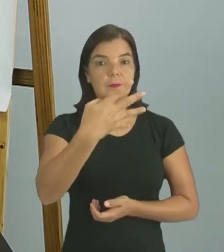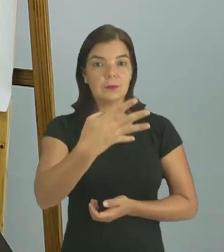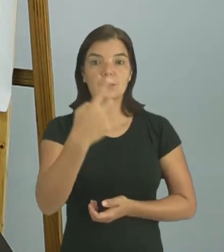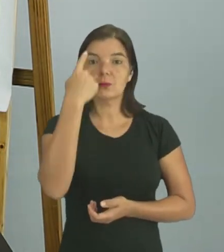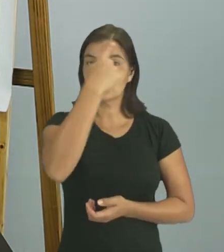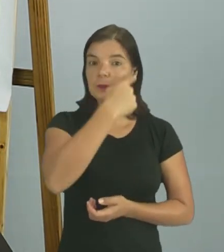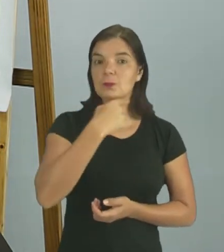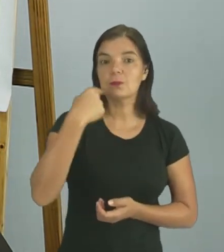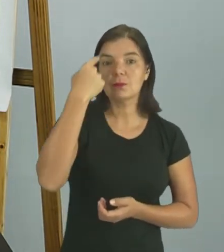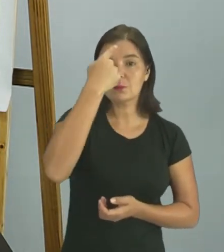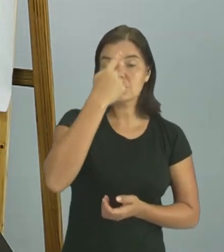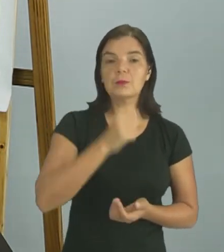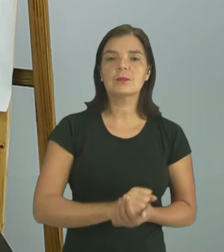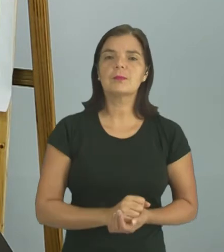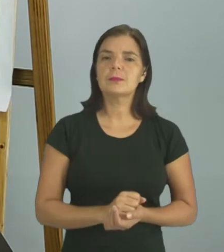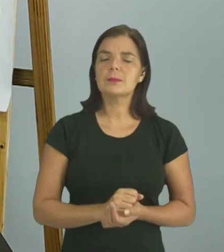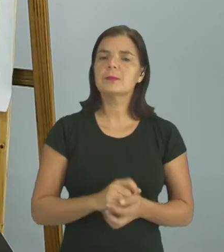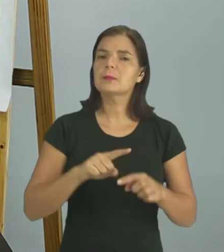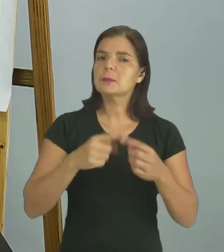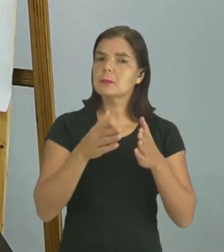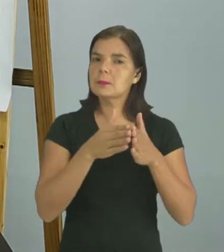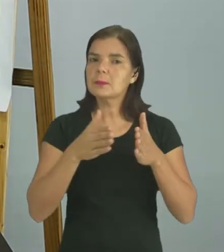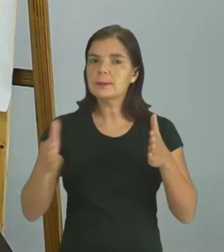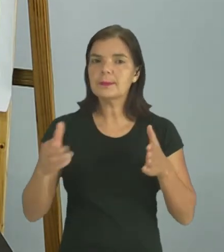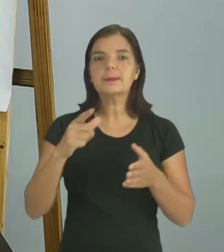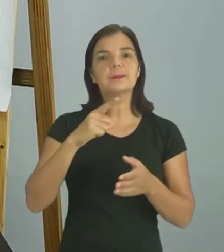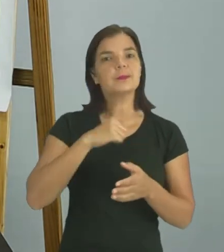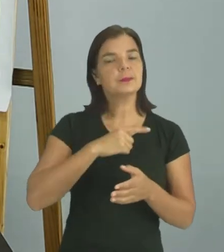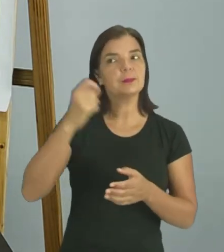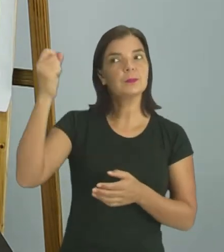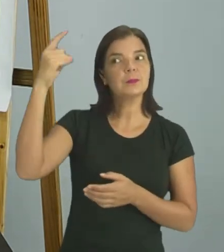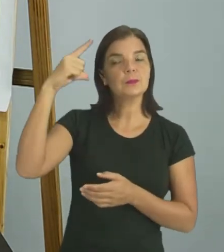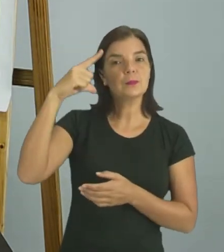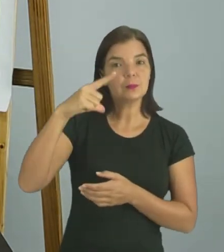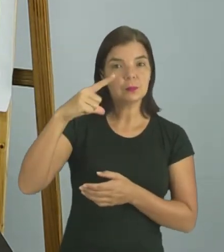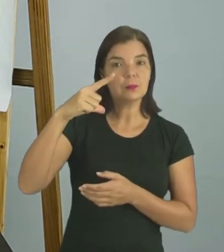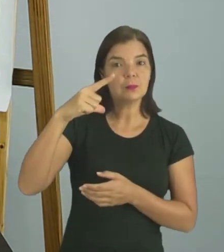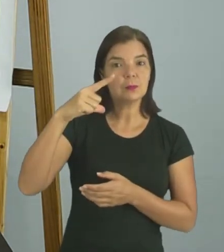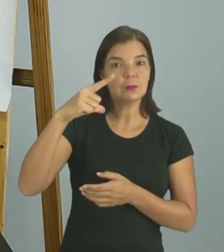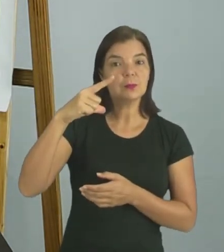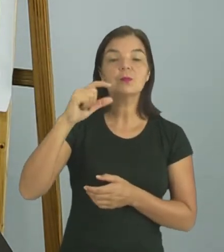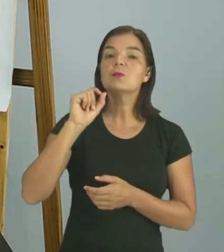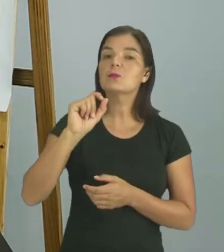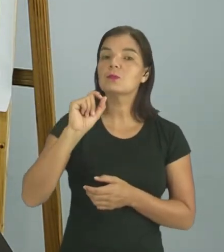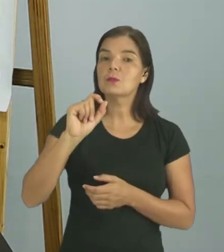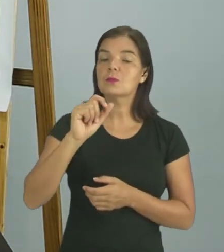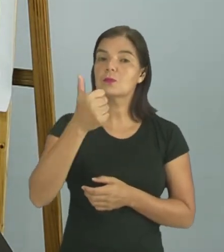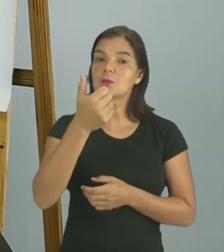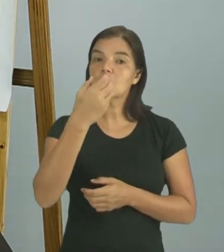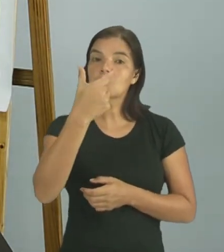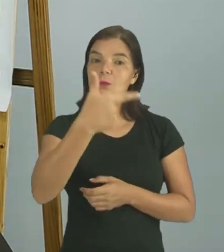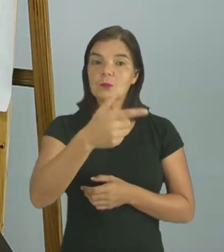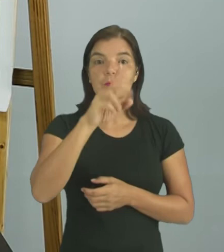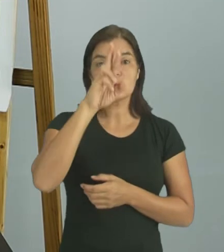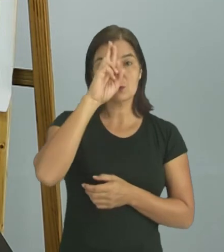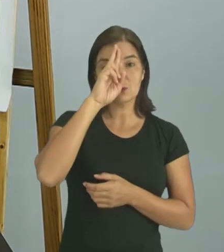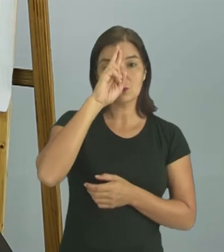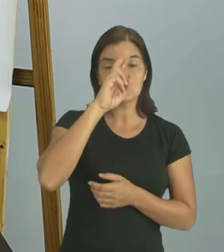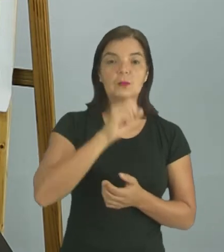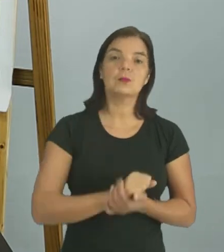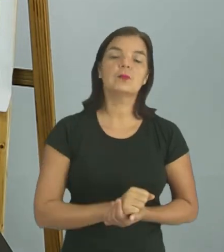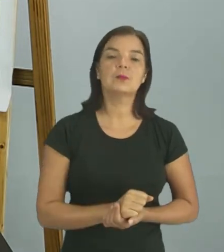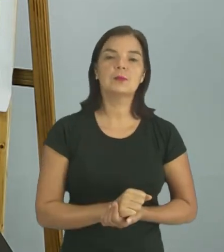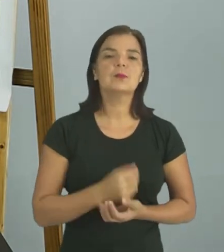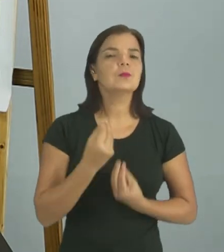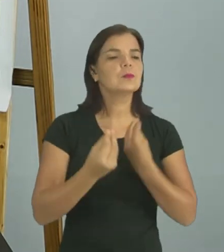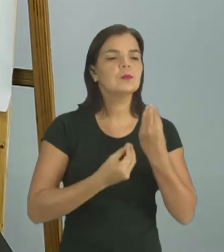24 horas. Mas o período que tem o sol é o período de 12 horas. Vamos ver como que